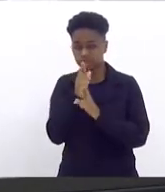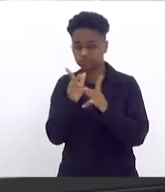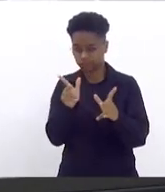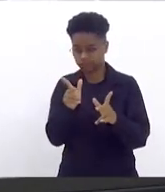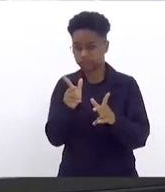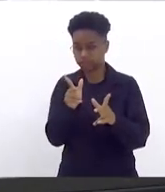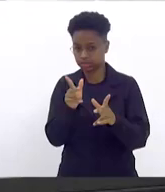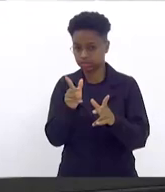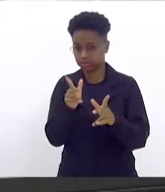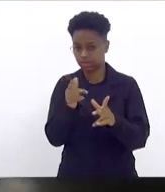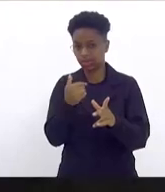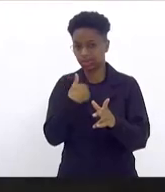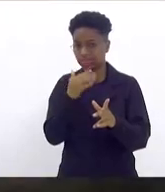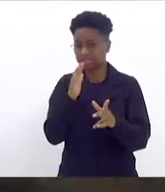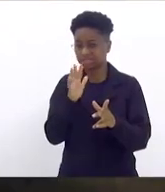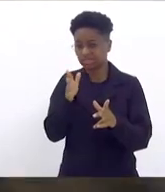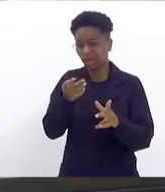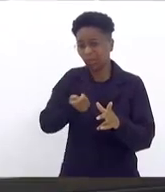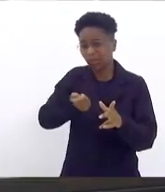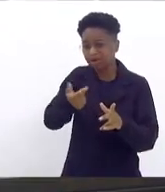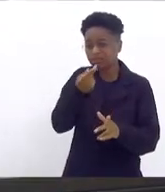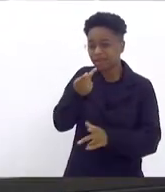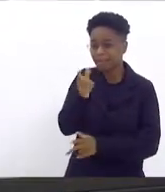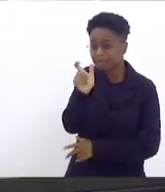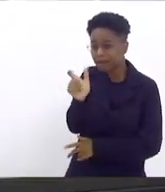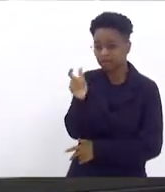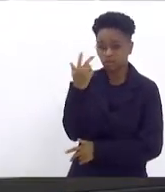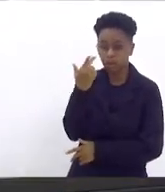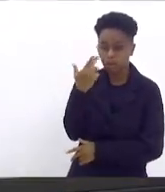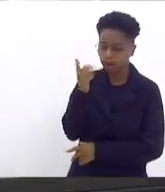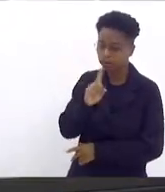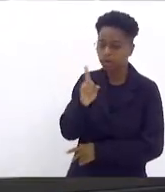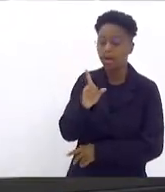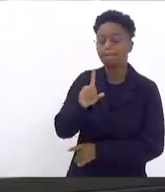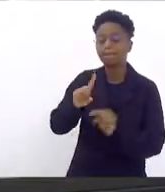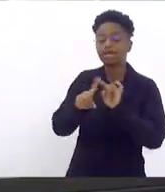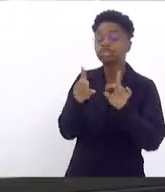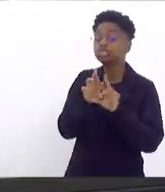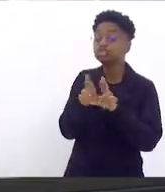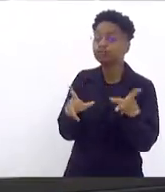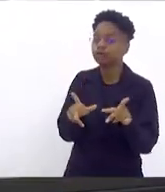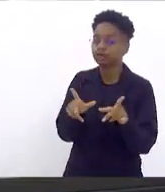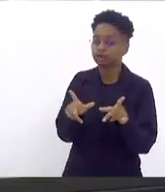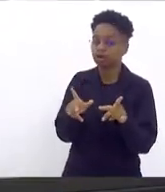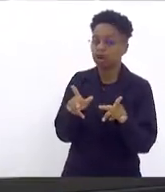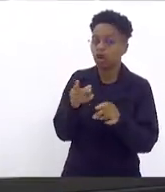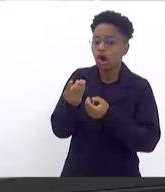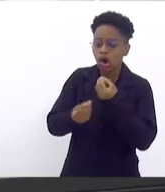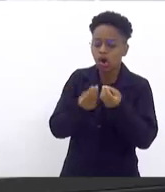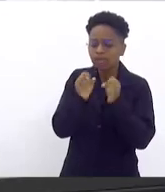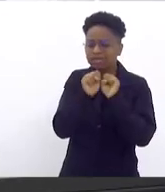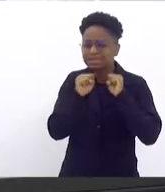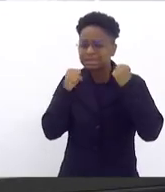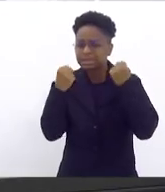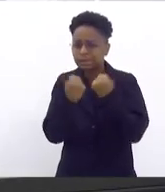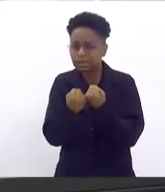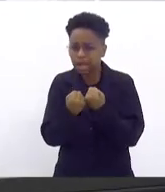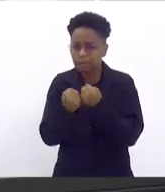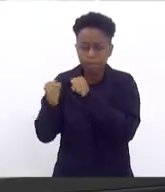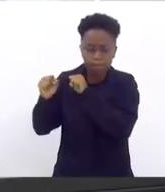já ia usar normal, não pode, a gente não pode usar, mas parecia diferente. Como é que num seminário